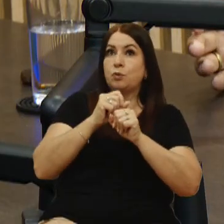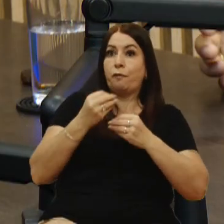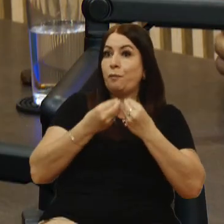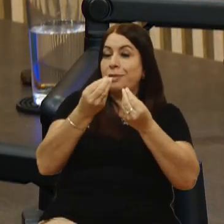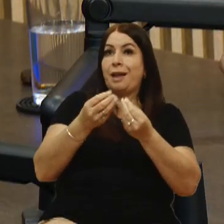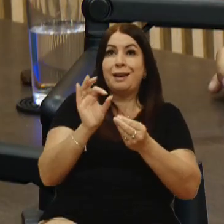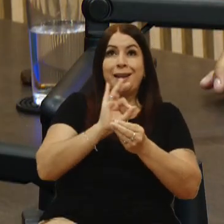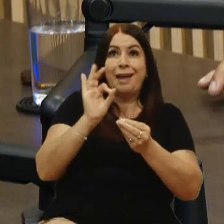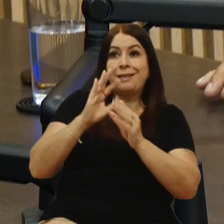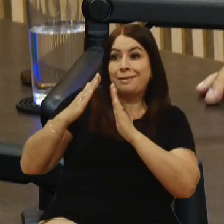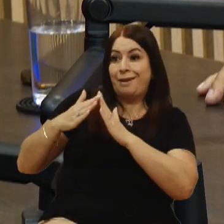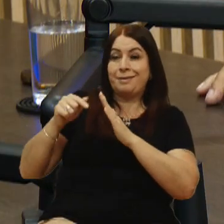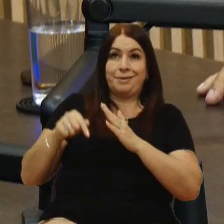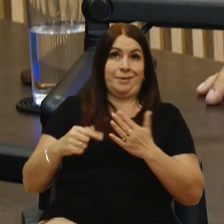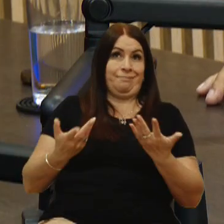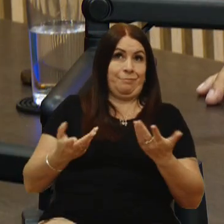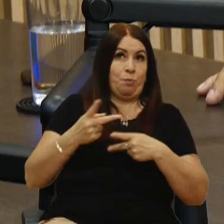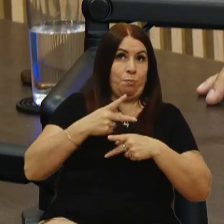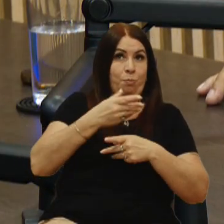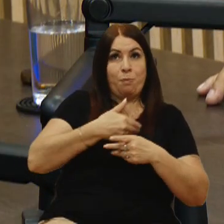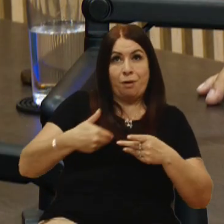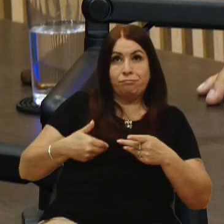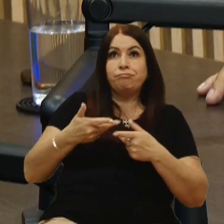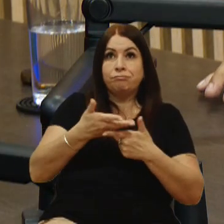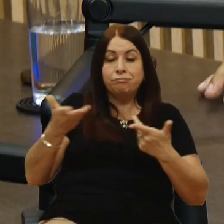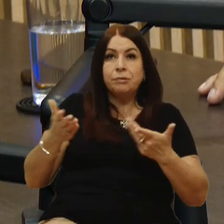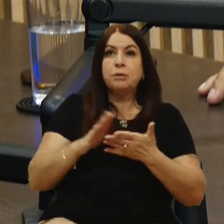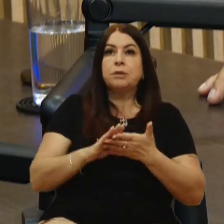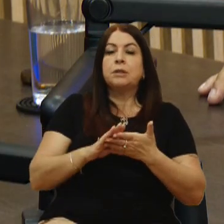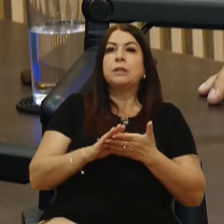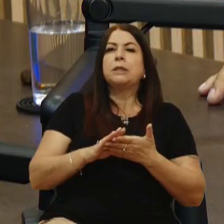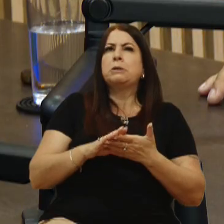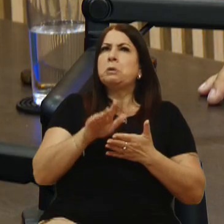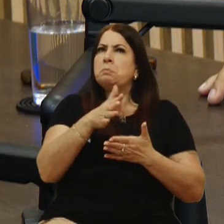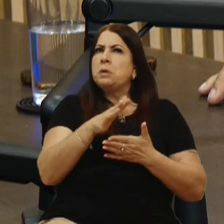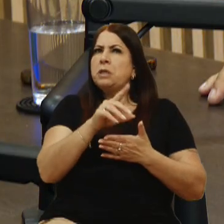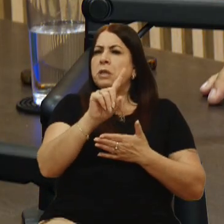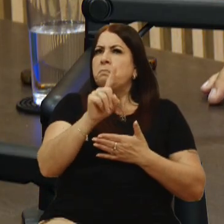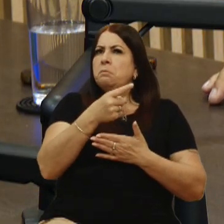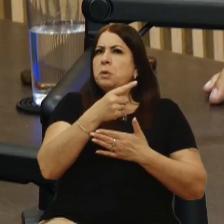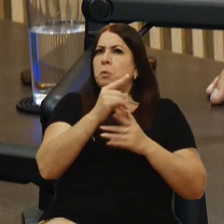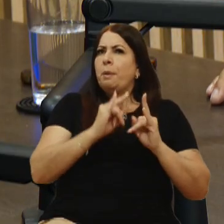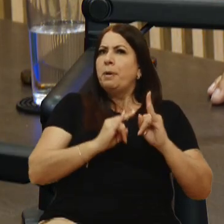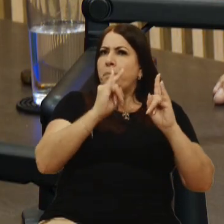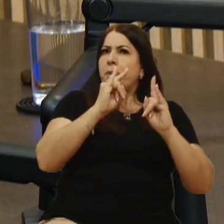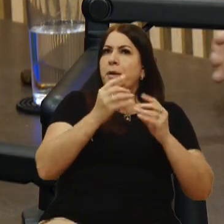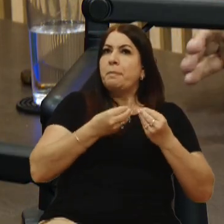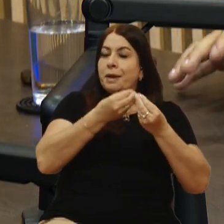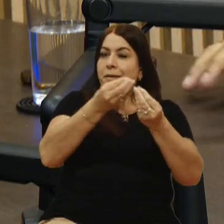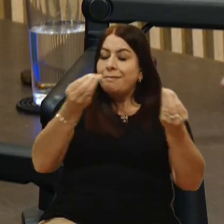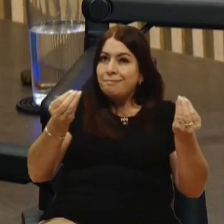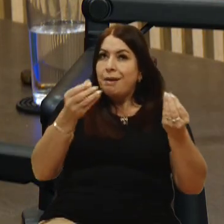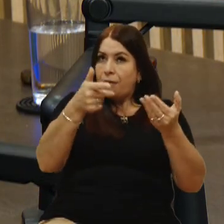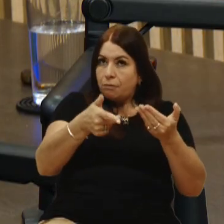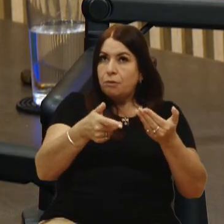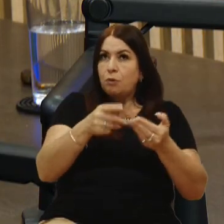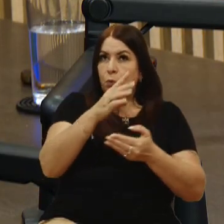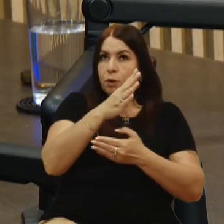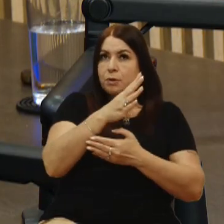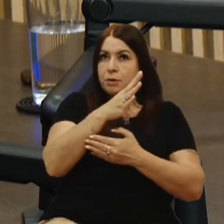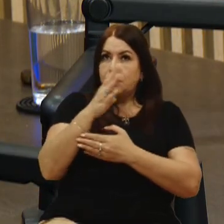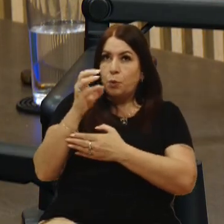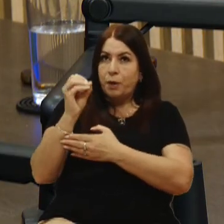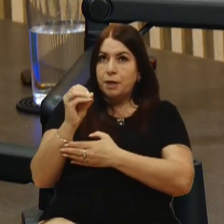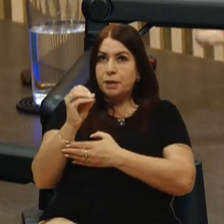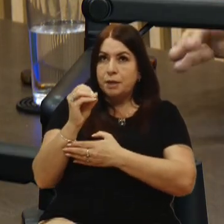uma moradia. Então, mas a gente deixou ali em torno de 1.000 apartamentos para serem entregues. Tem 440